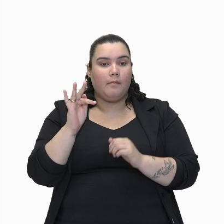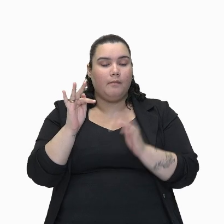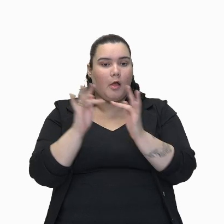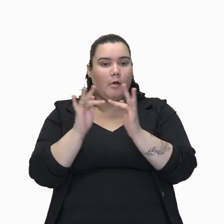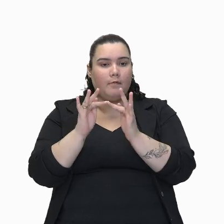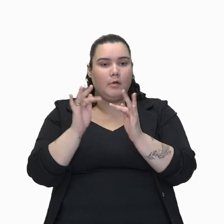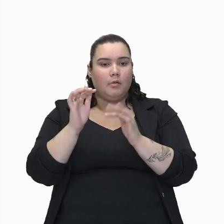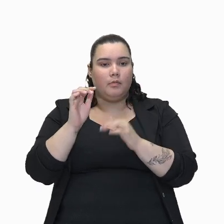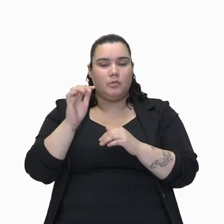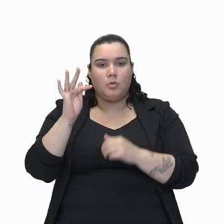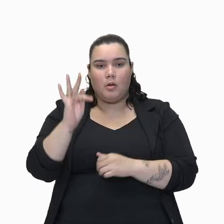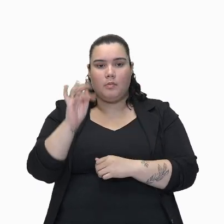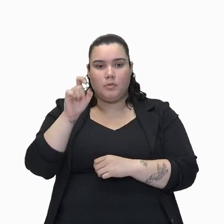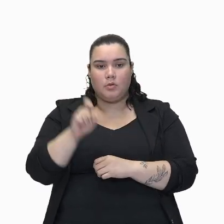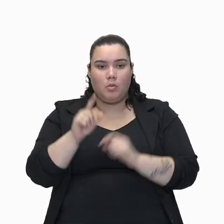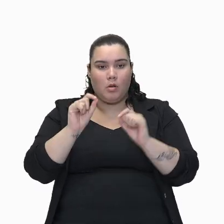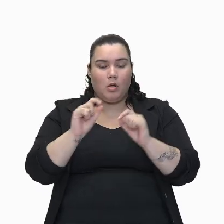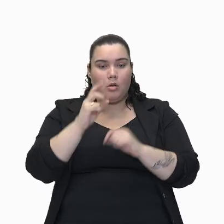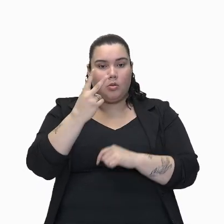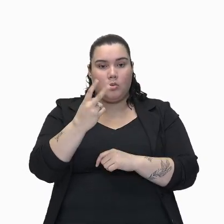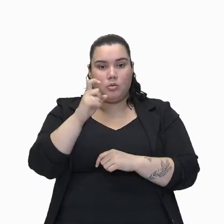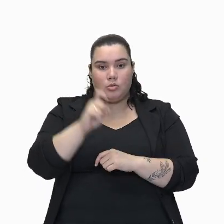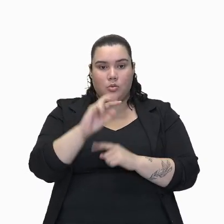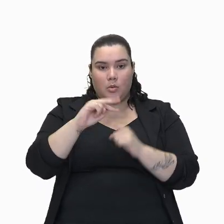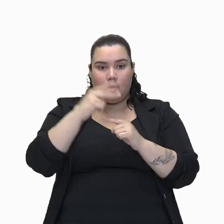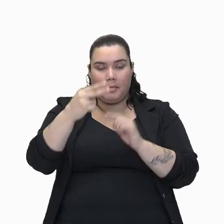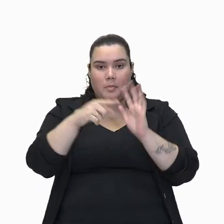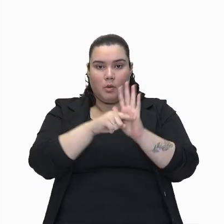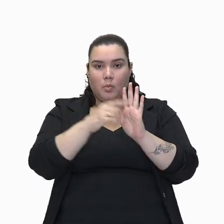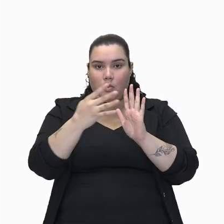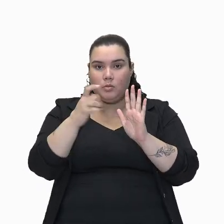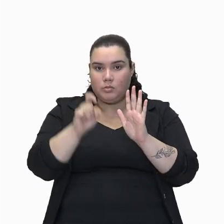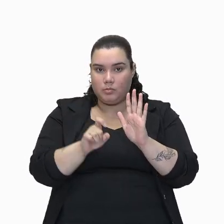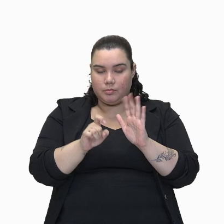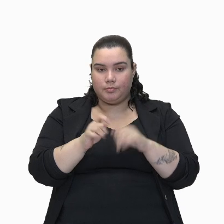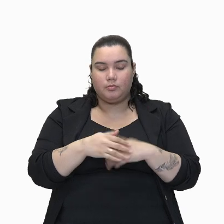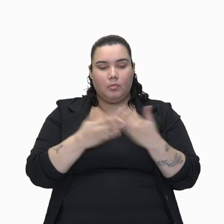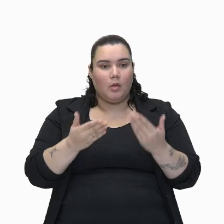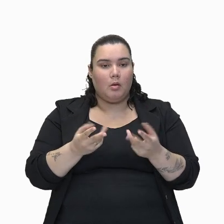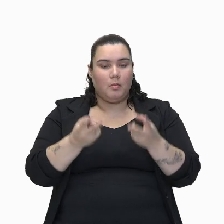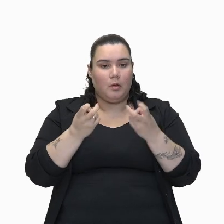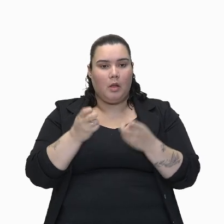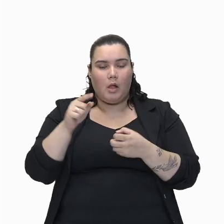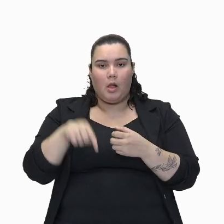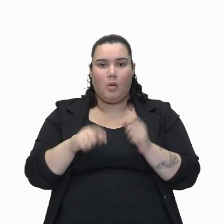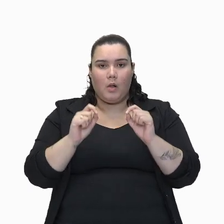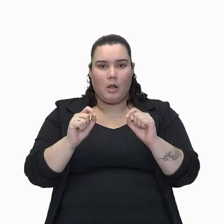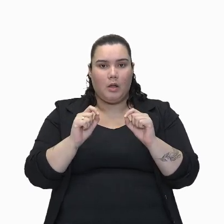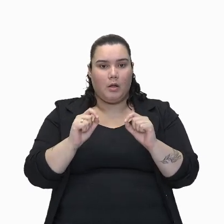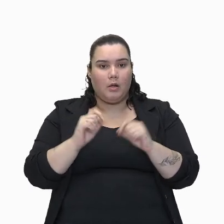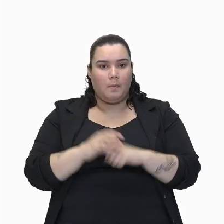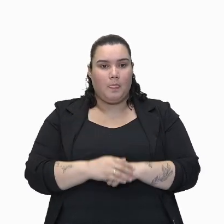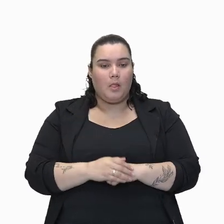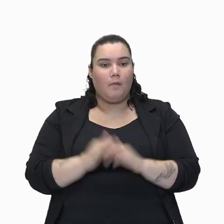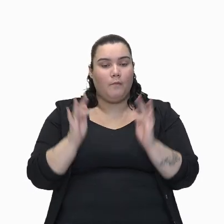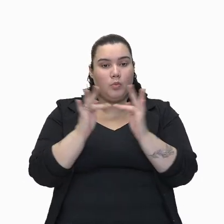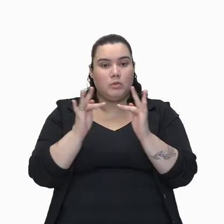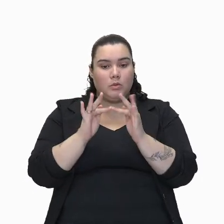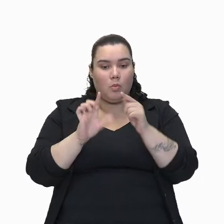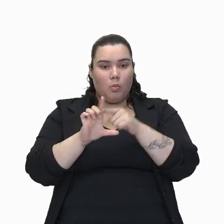a 2x ao quadrado menos 4x. Então, vejam que essa é uma função